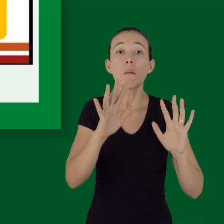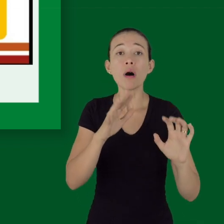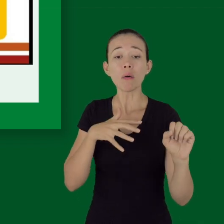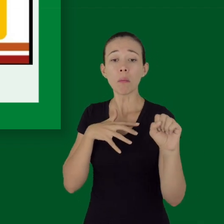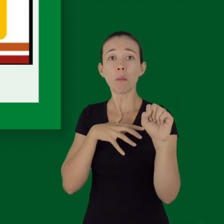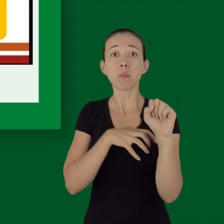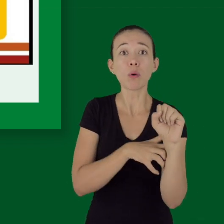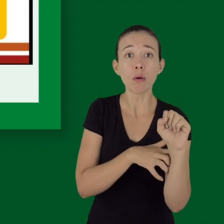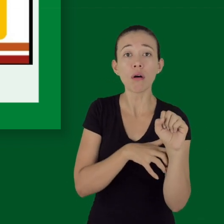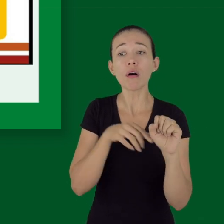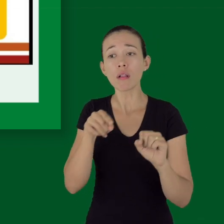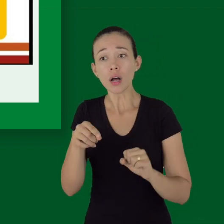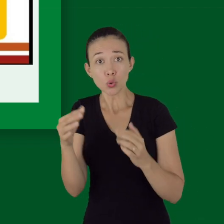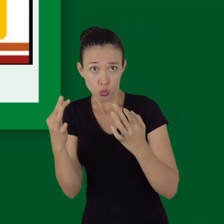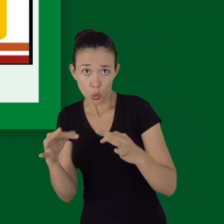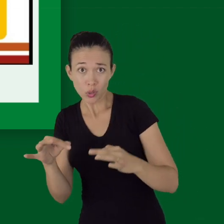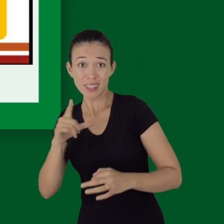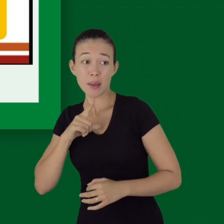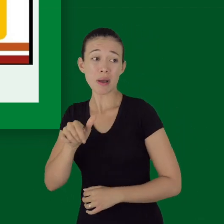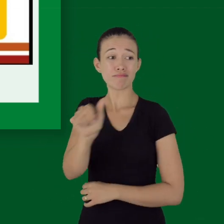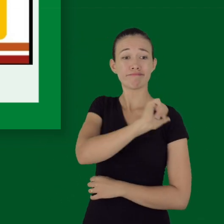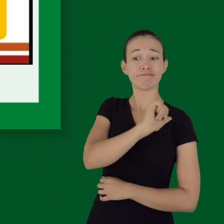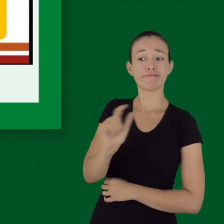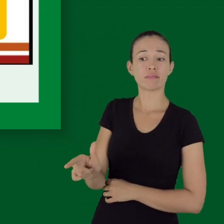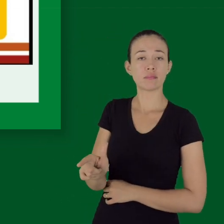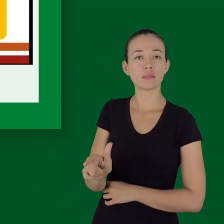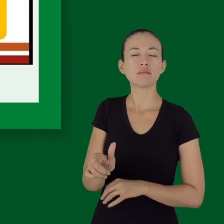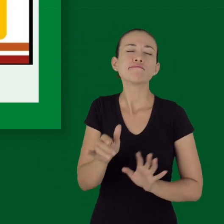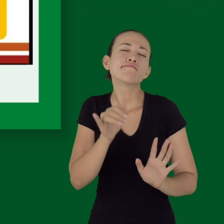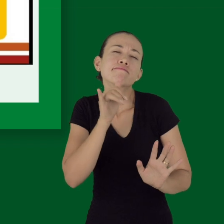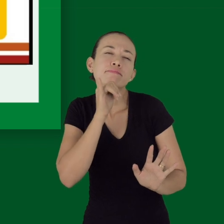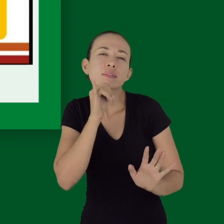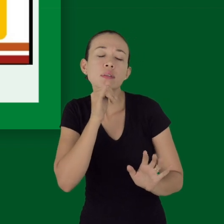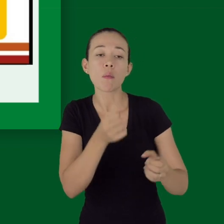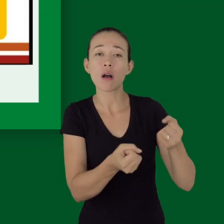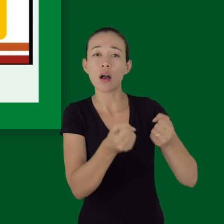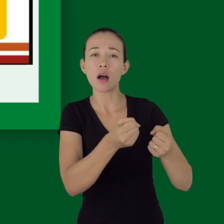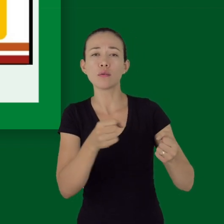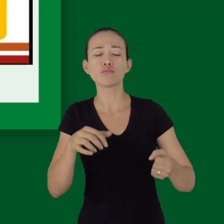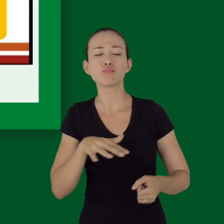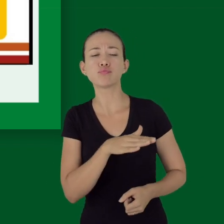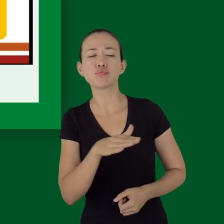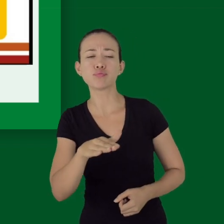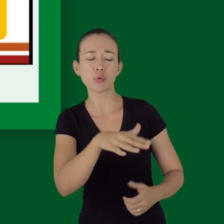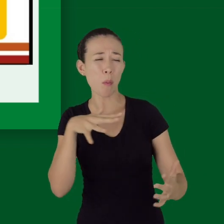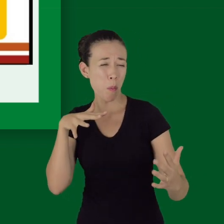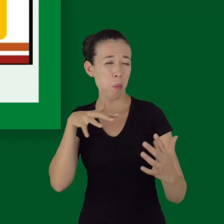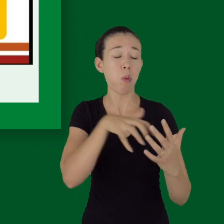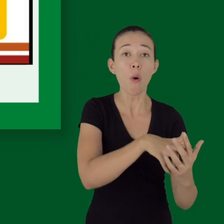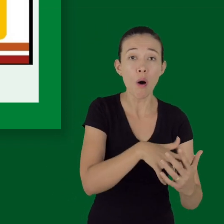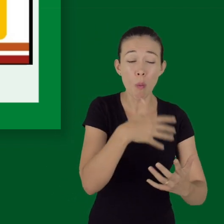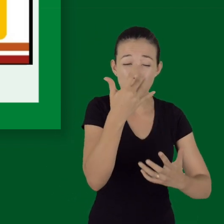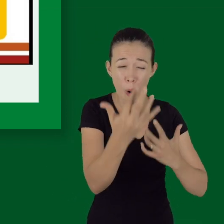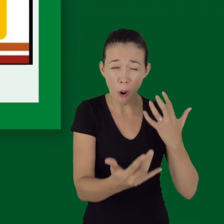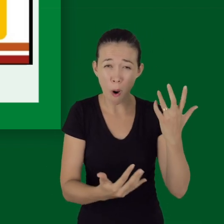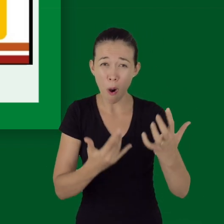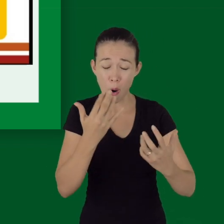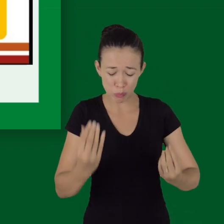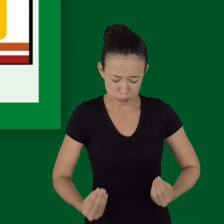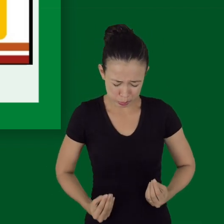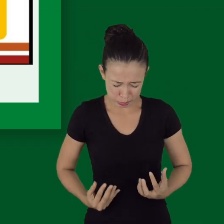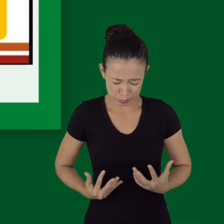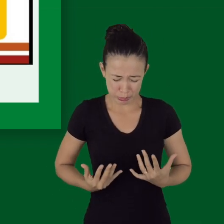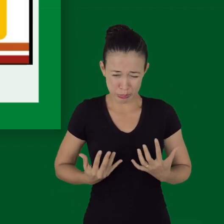passa desapercebido ali aquela lesão medular. Então, situações de distração, situações